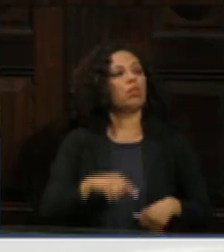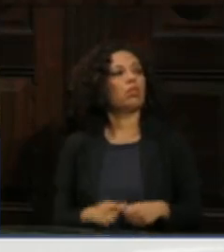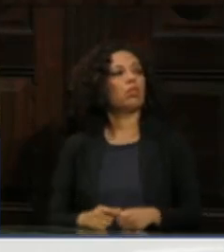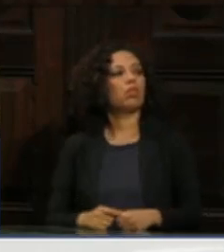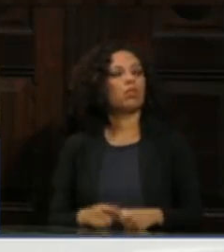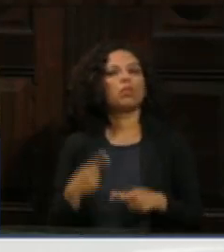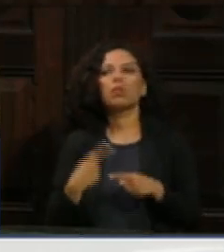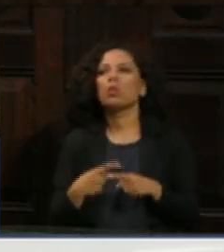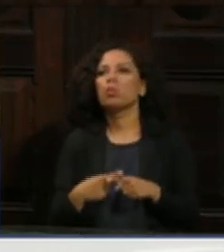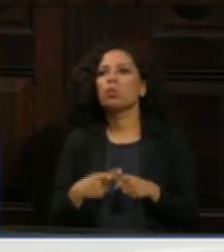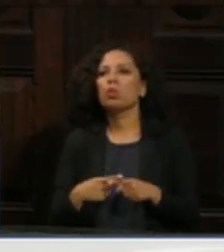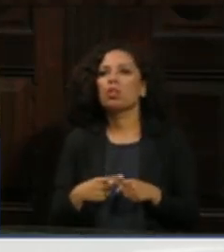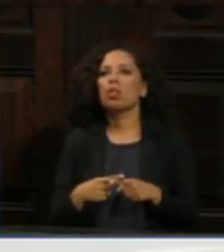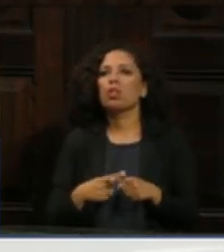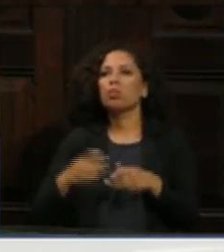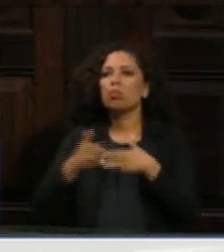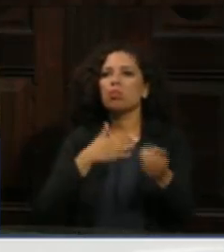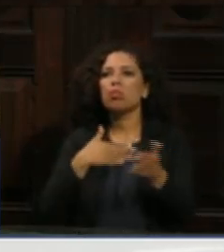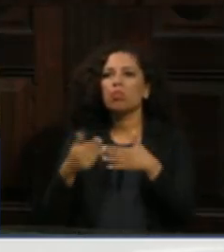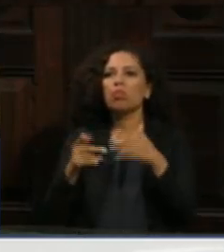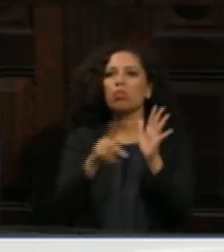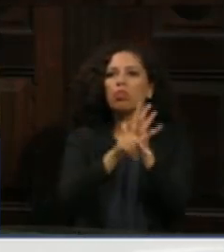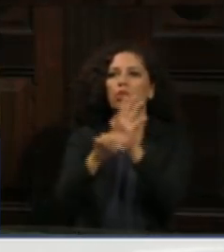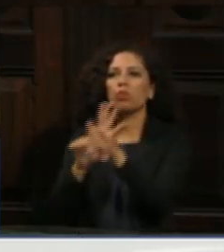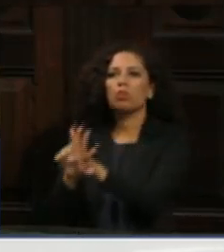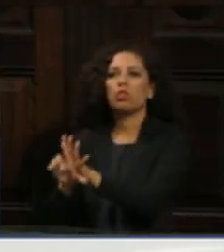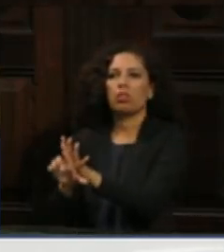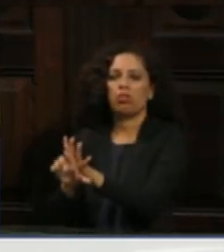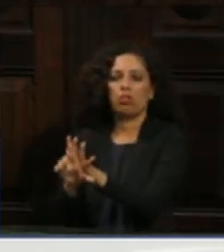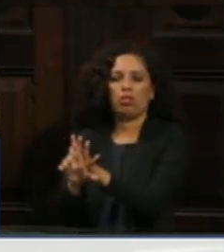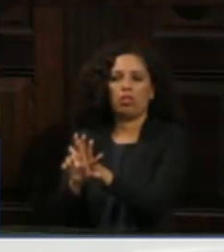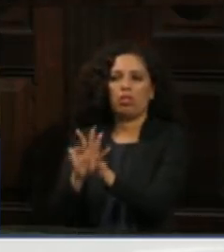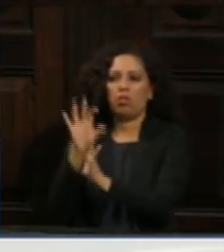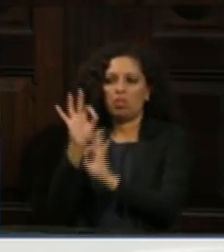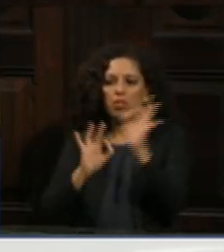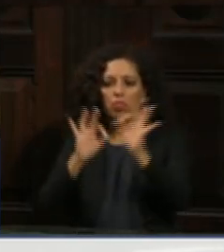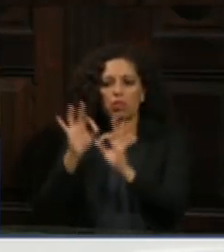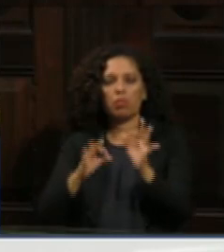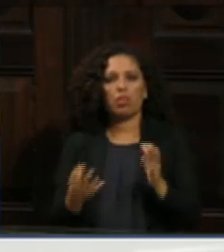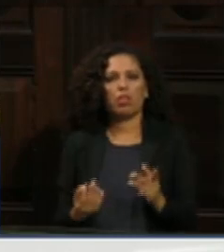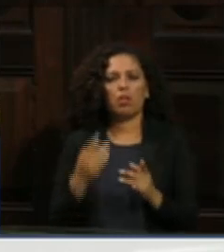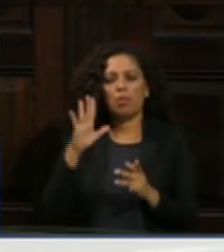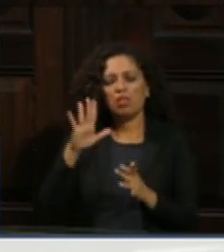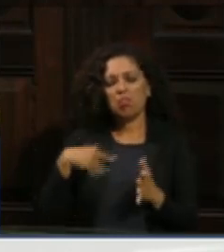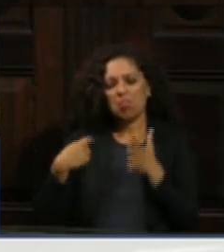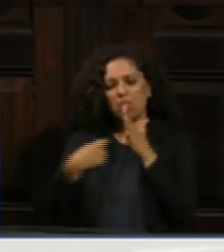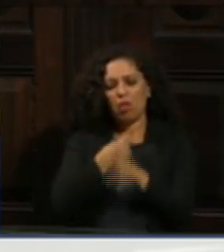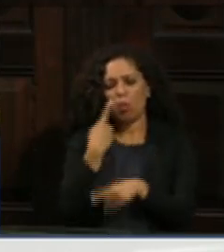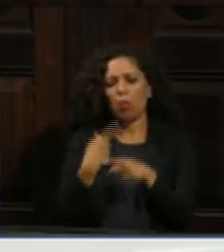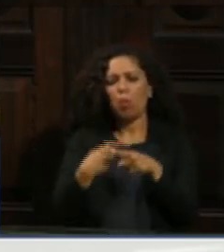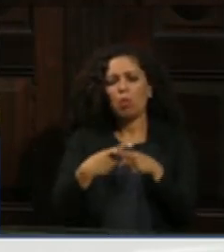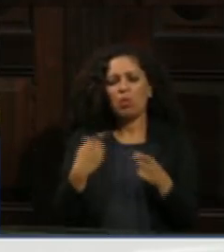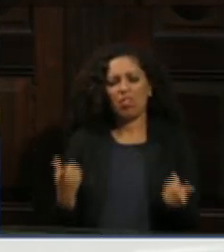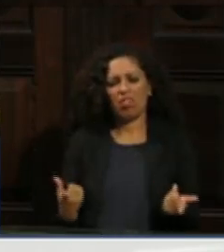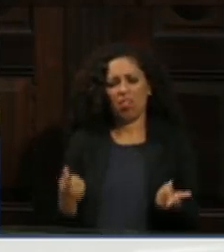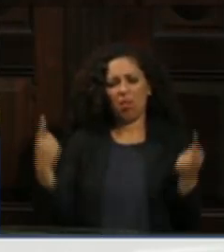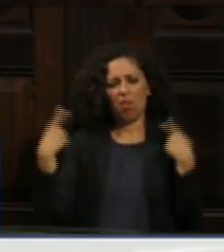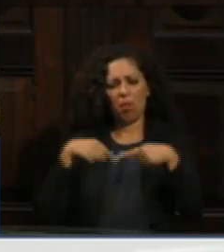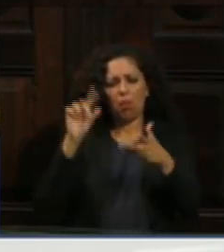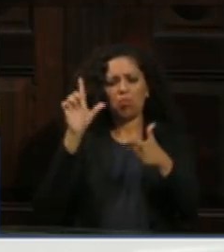é a prioristicamente delituosa. E quem está na política que trate de provar que não